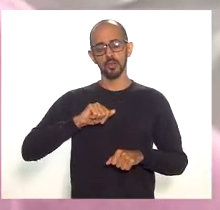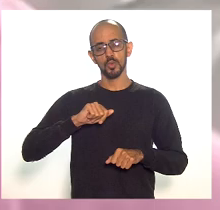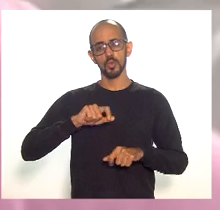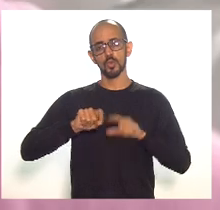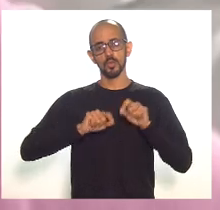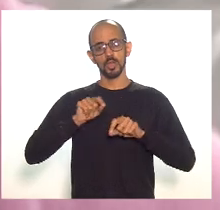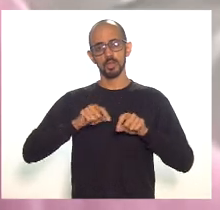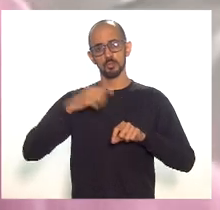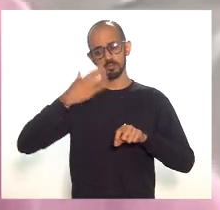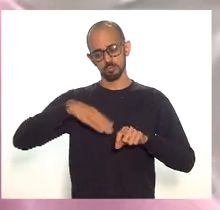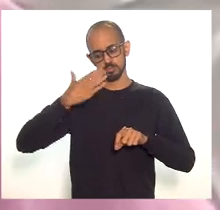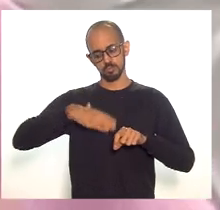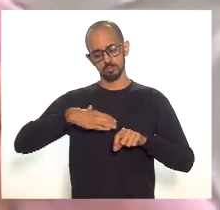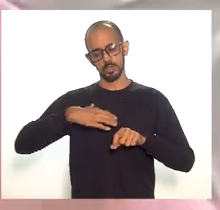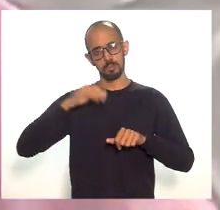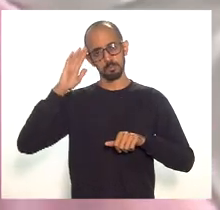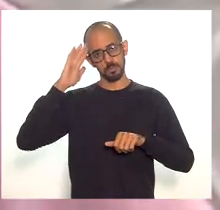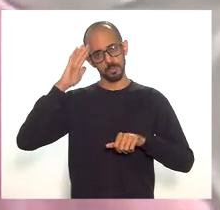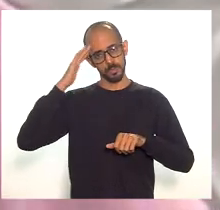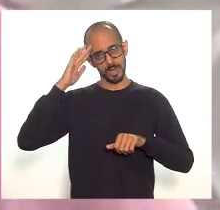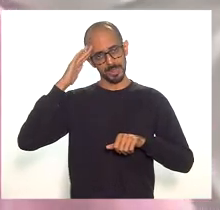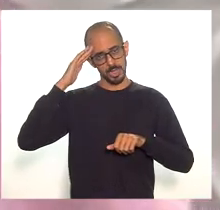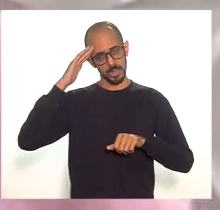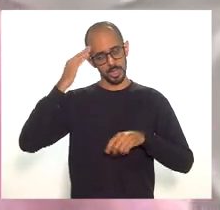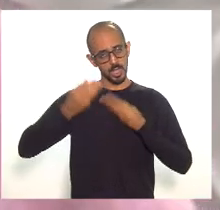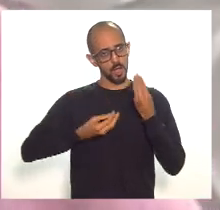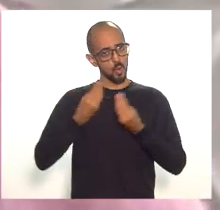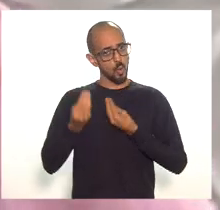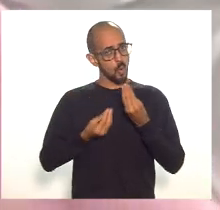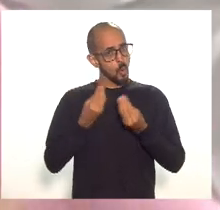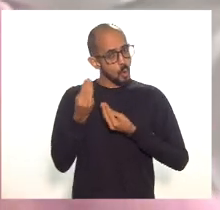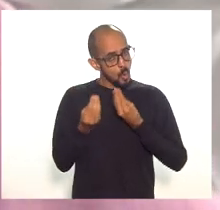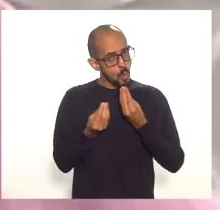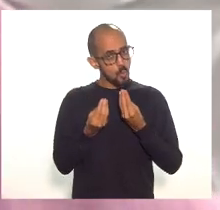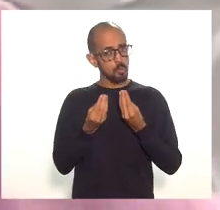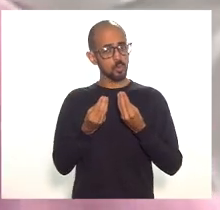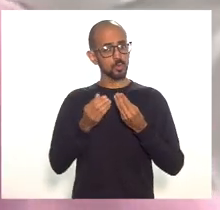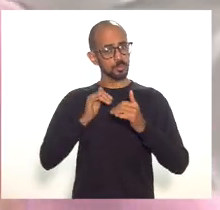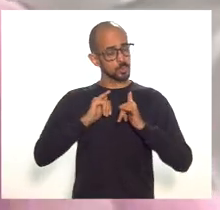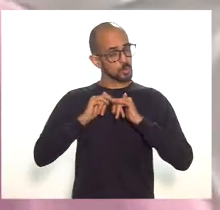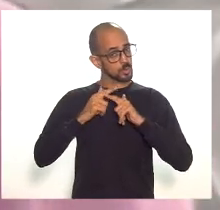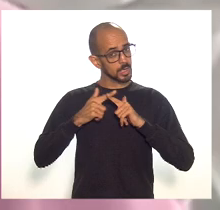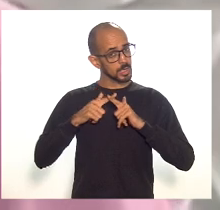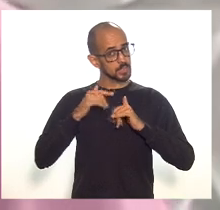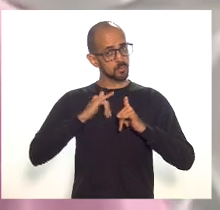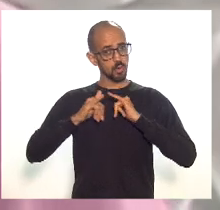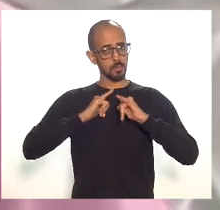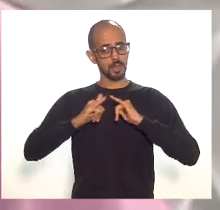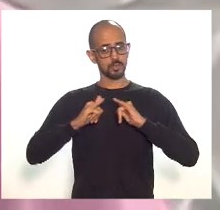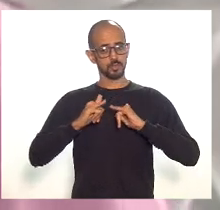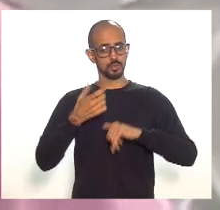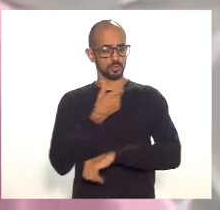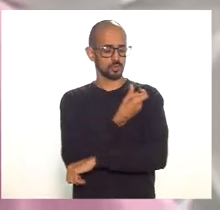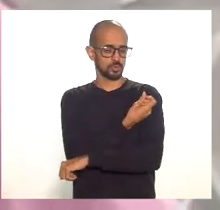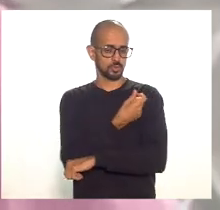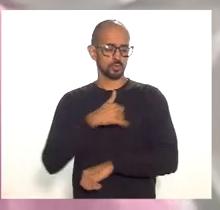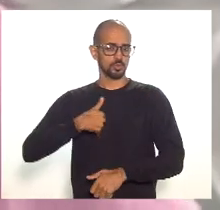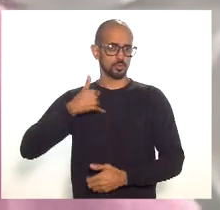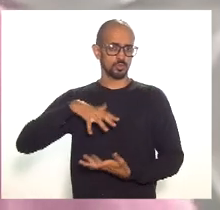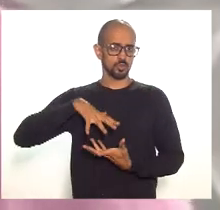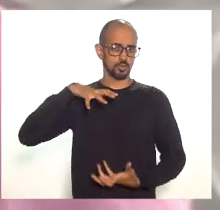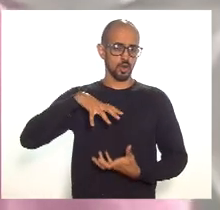né, entender que estamos enfrentando a Covid, já que os dados a partir da imunização dos idosos